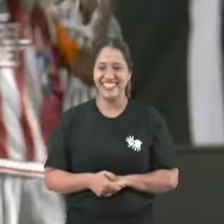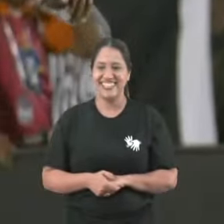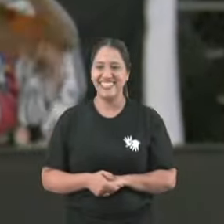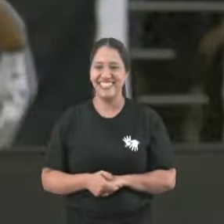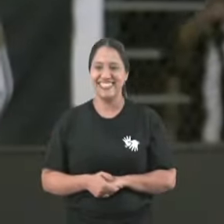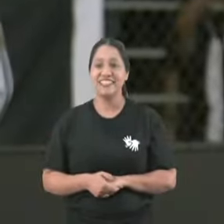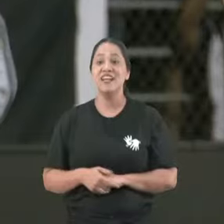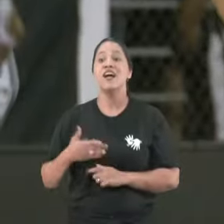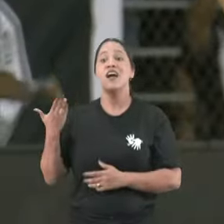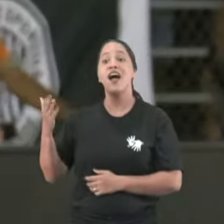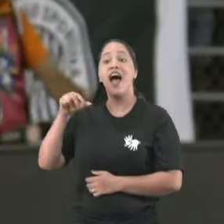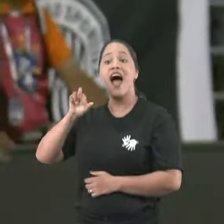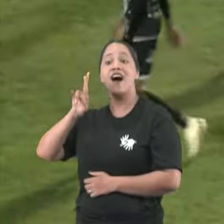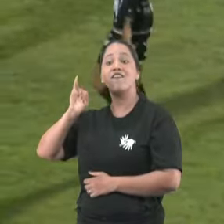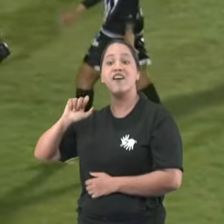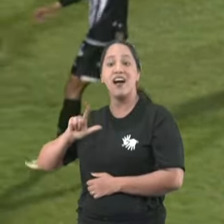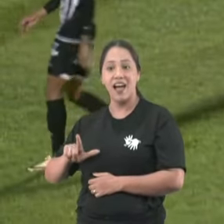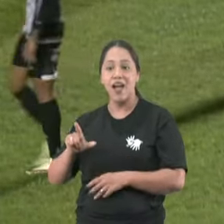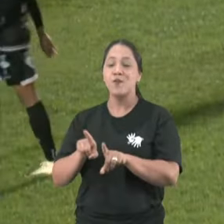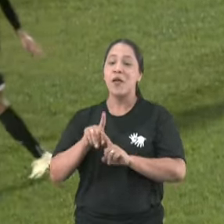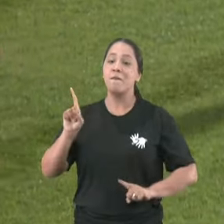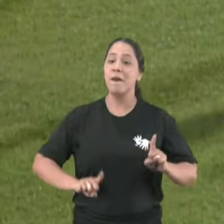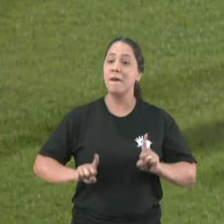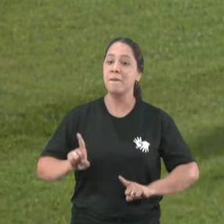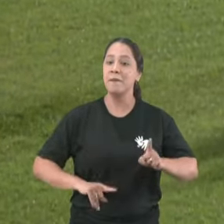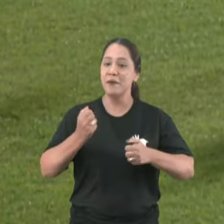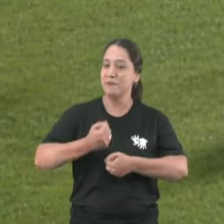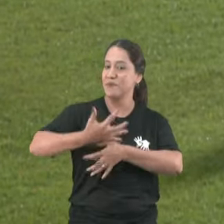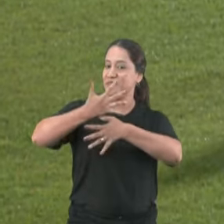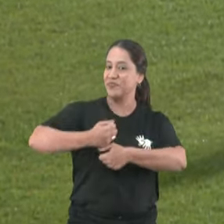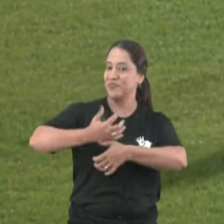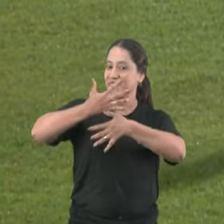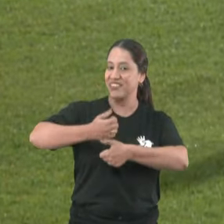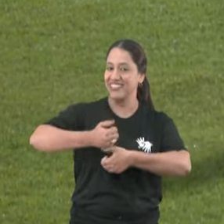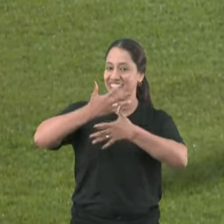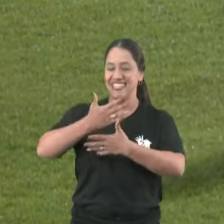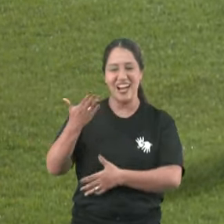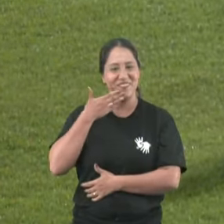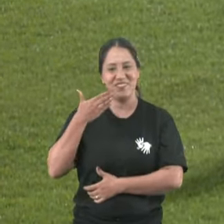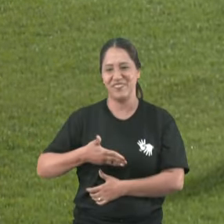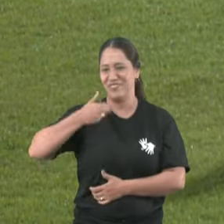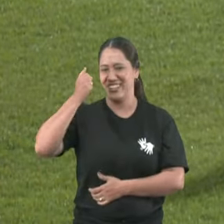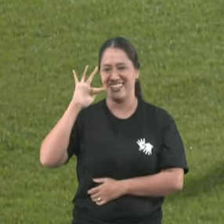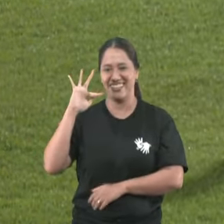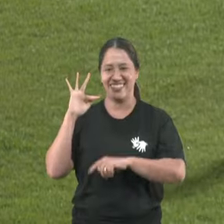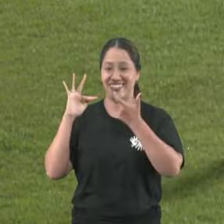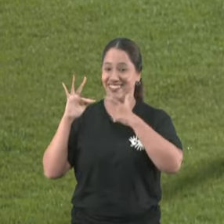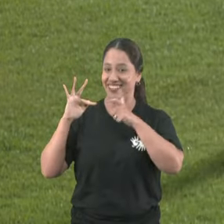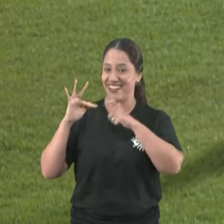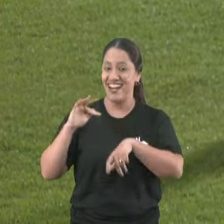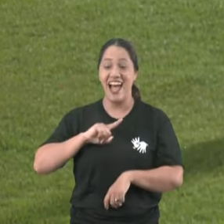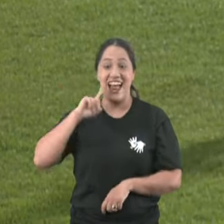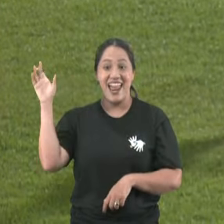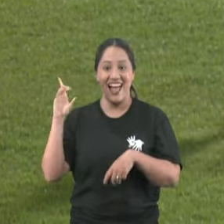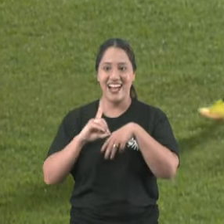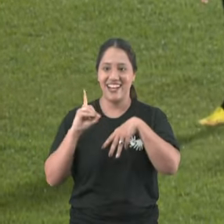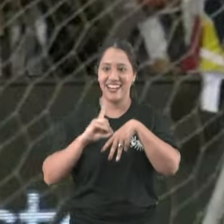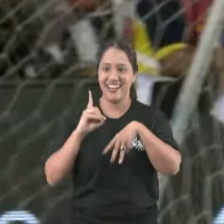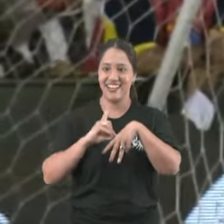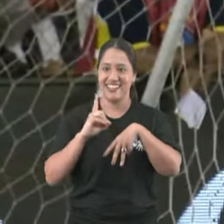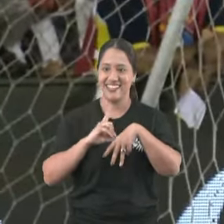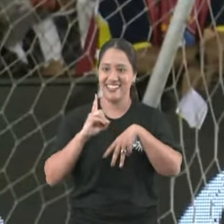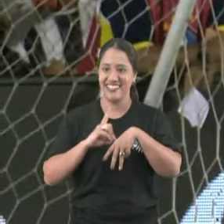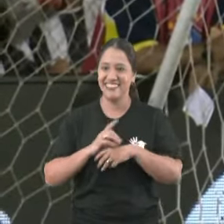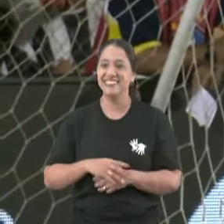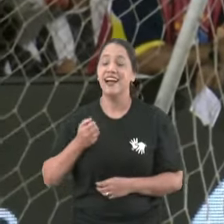Monteiro, Rafael e os primos acompanhando o jogo na melhor, na FAF TV, em Marechal Deodoro. O Lucas Soares está